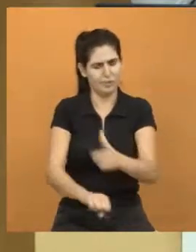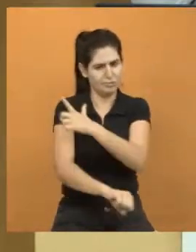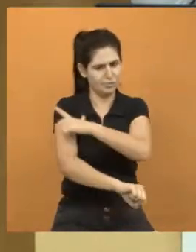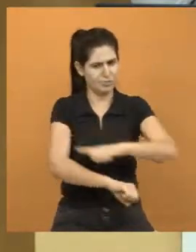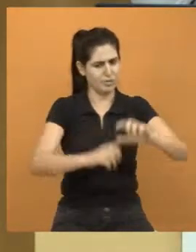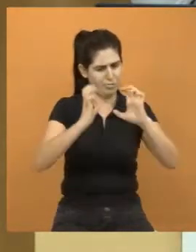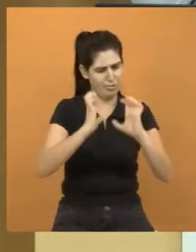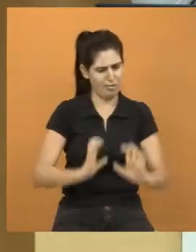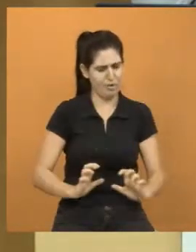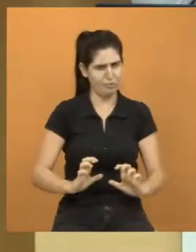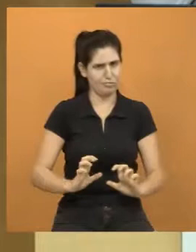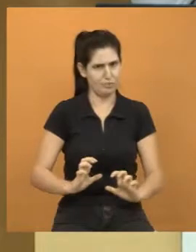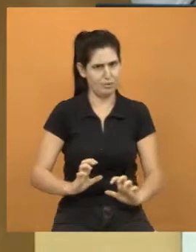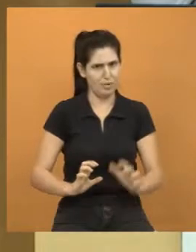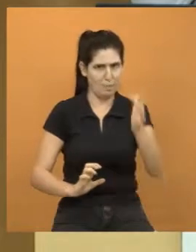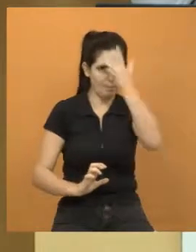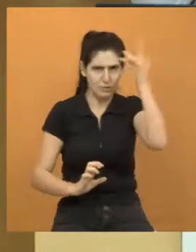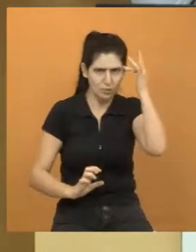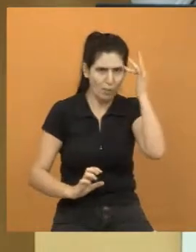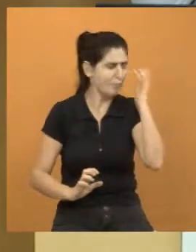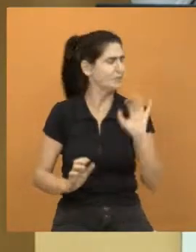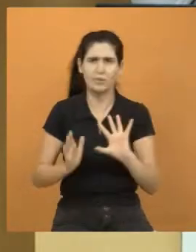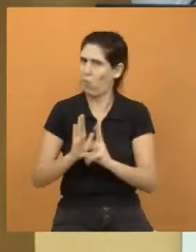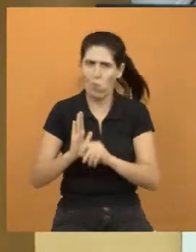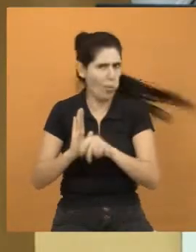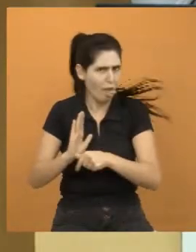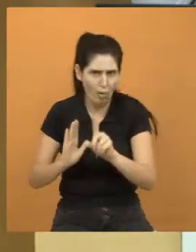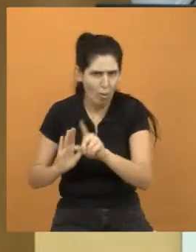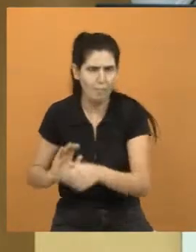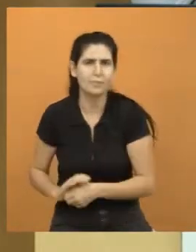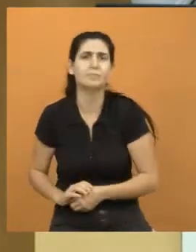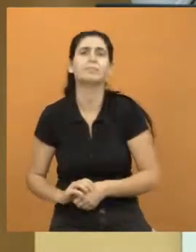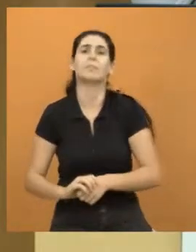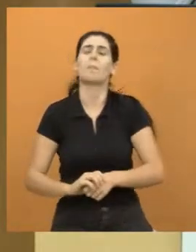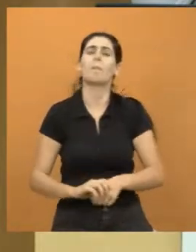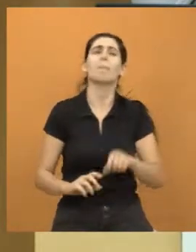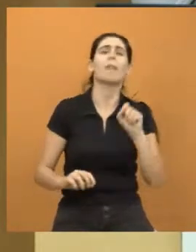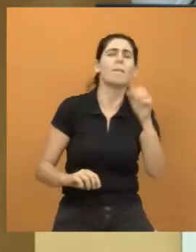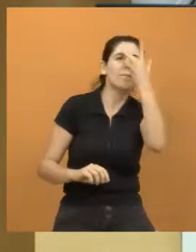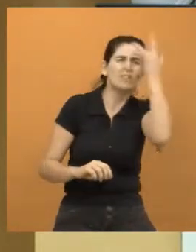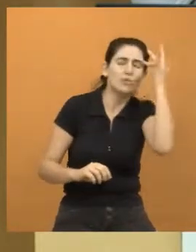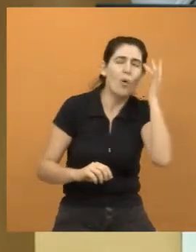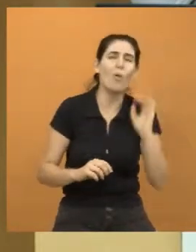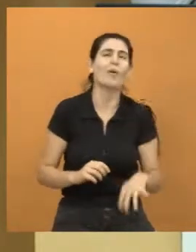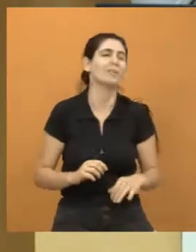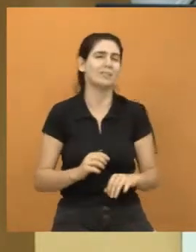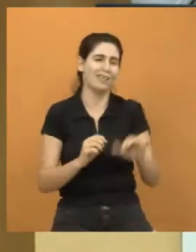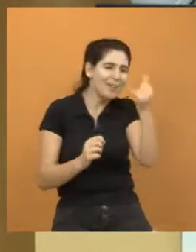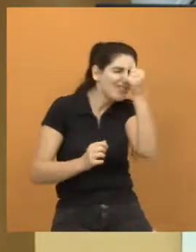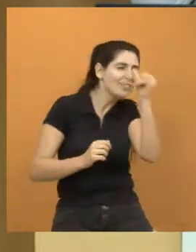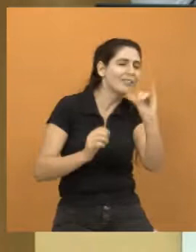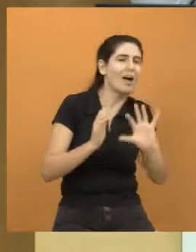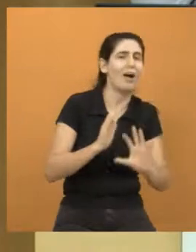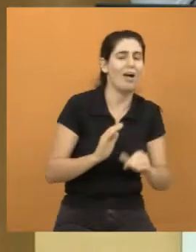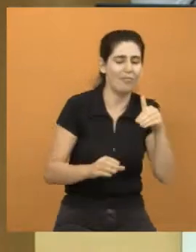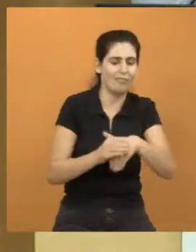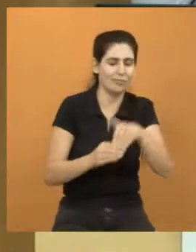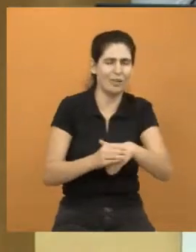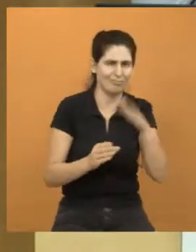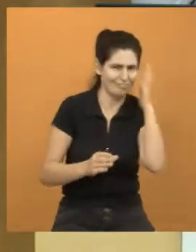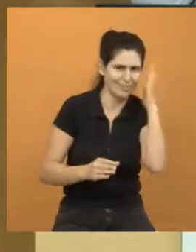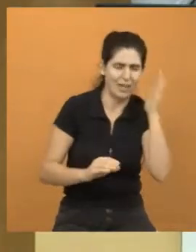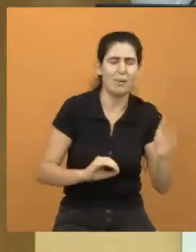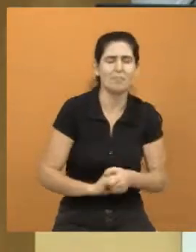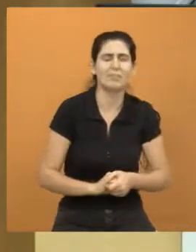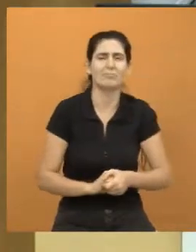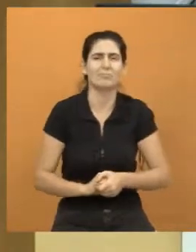eleger para nos representar. Em quem nós não devemos votar, está bem claro. né? E eu sou contra regredir a